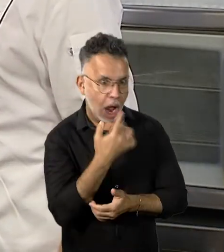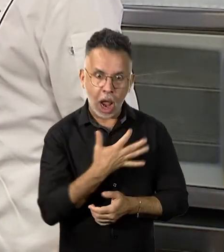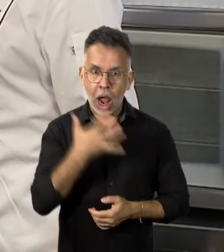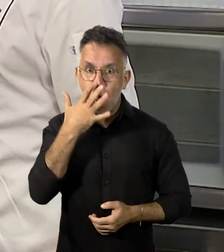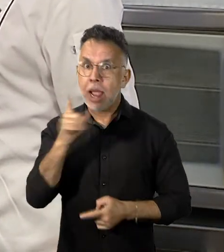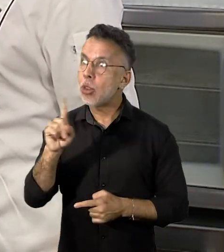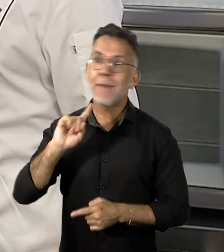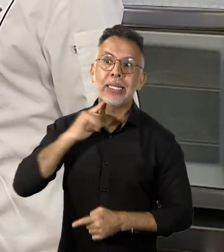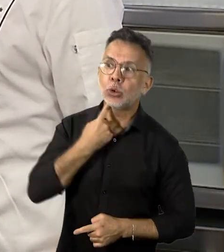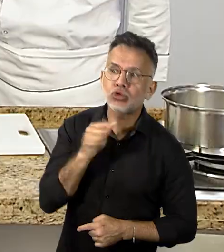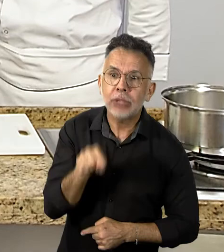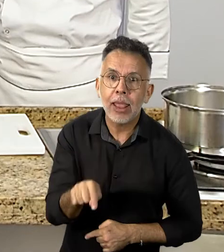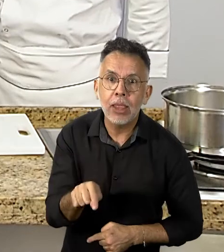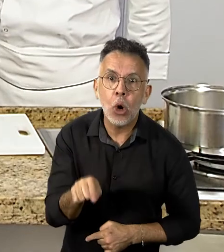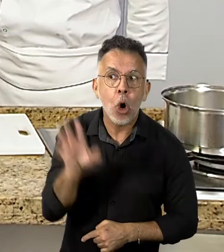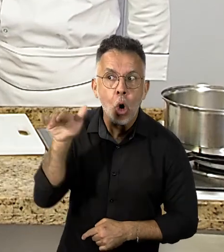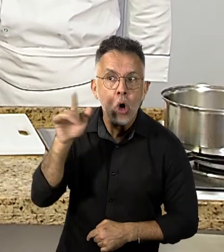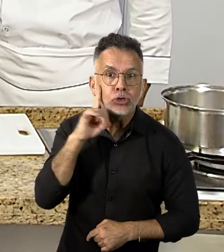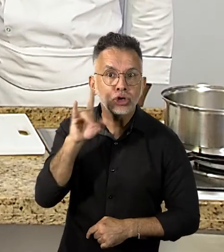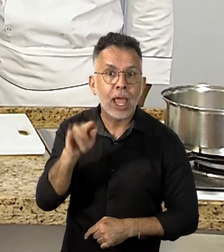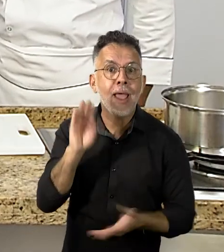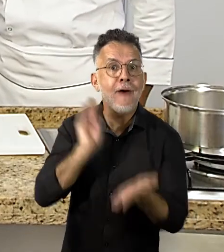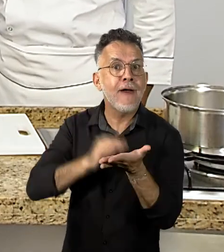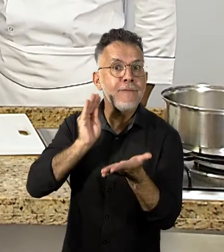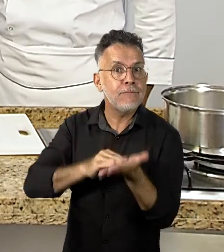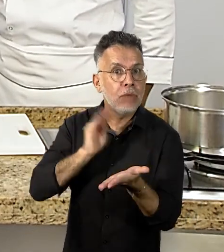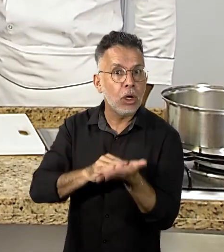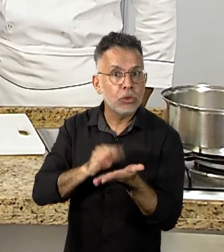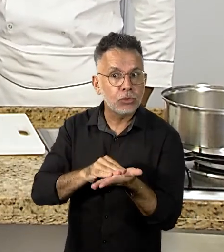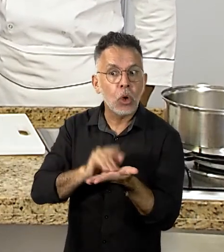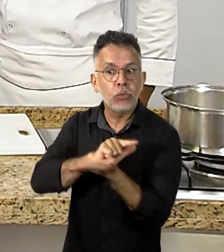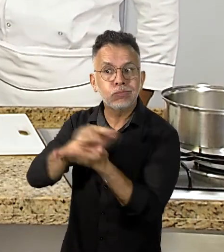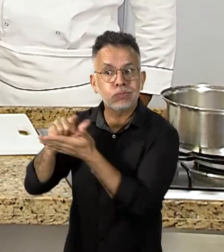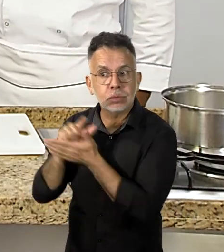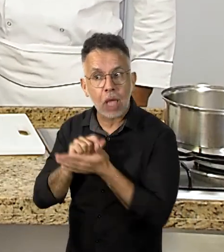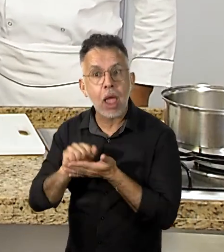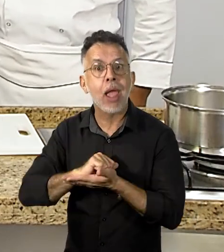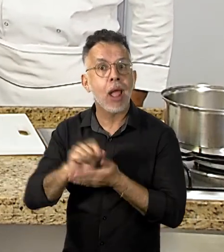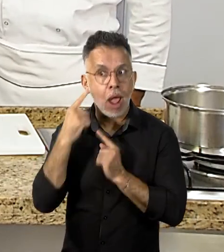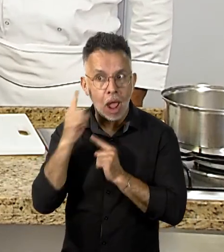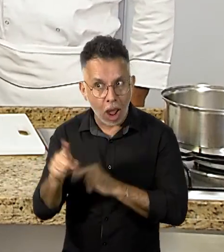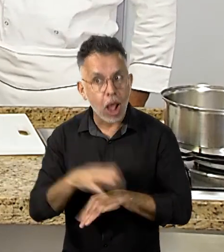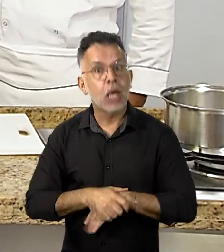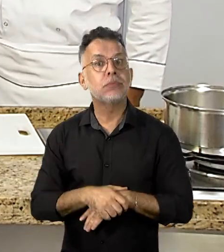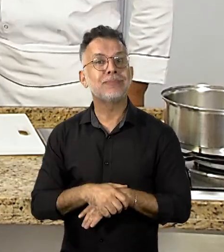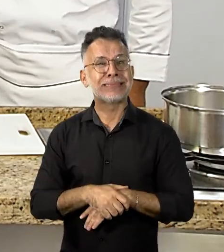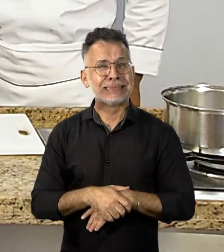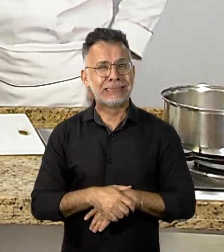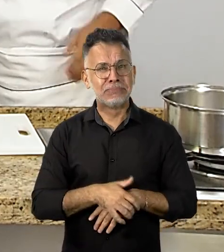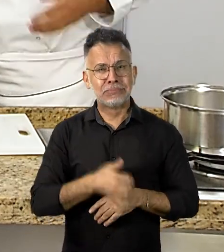é apenas a mancha, não. Ô, Diego, faltou passar essa doma.